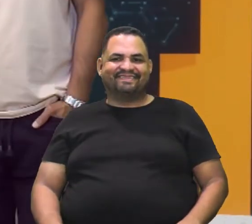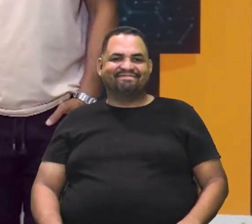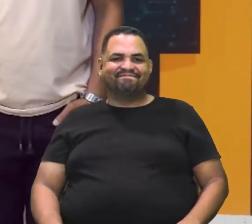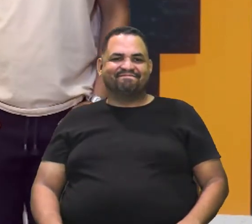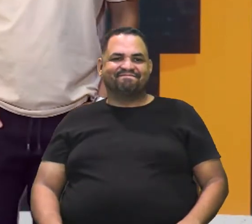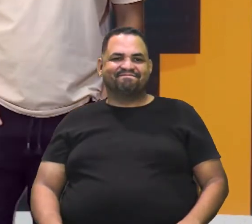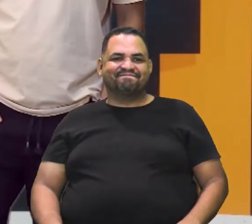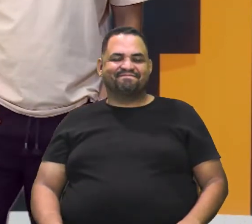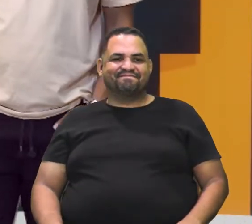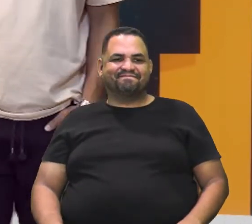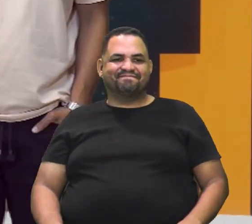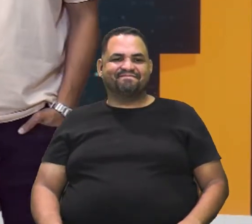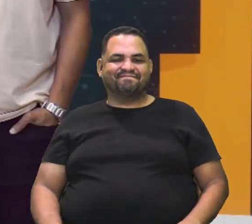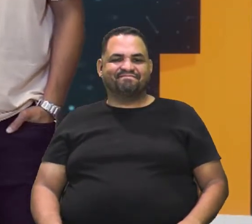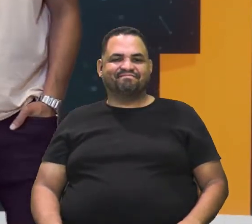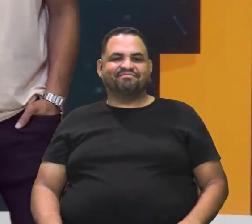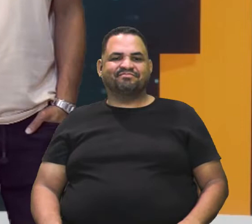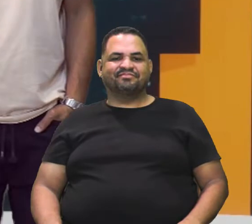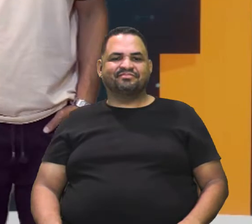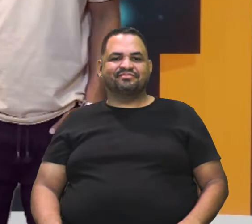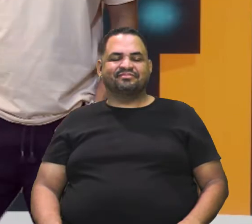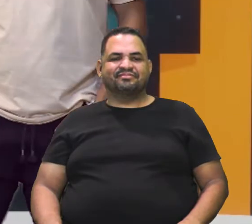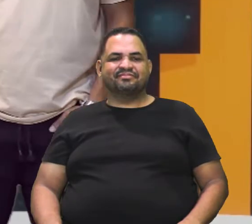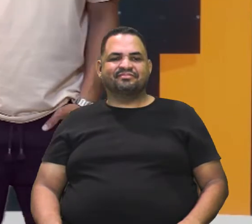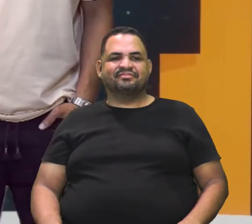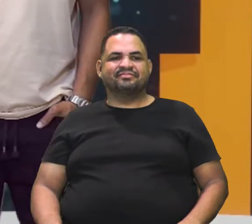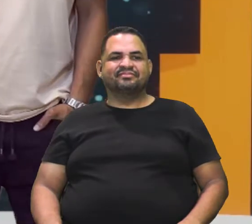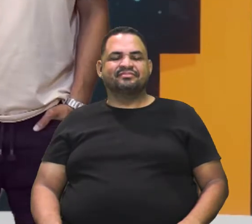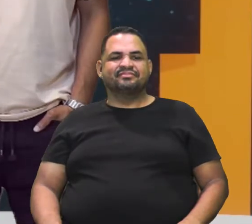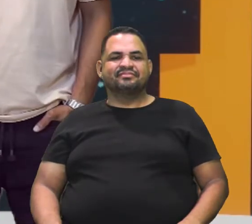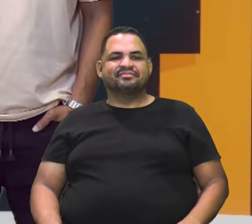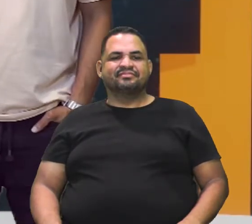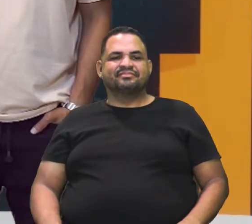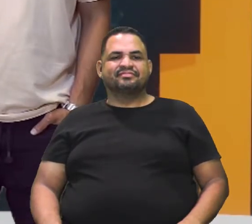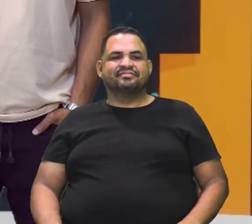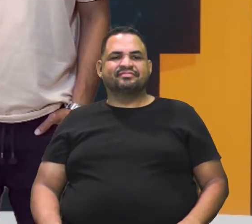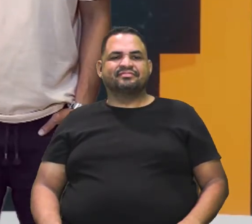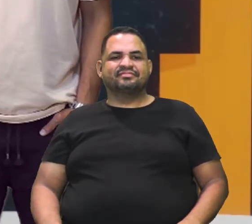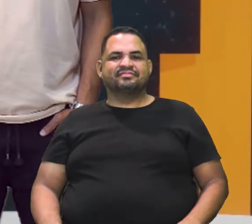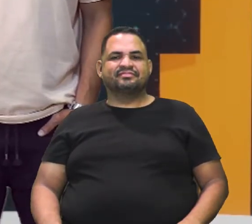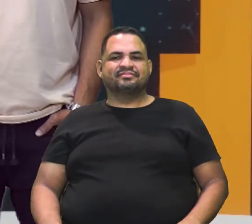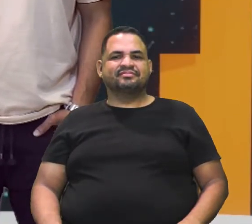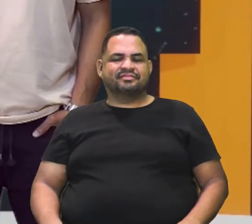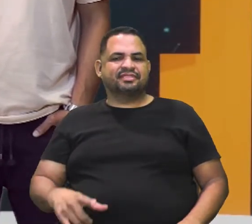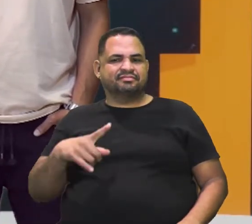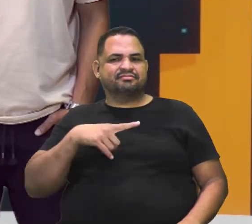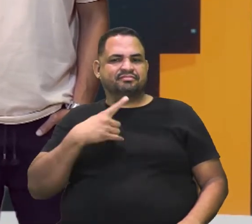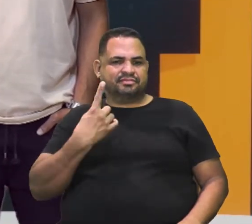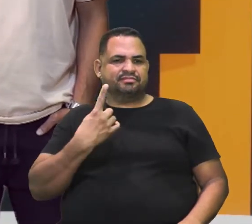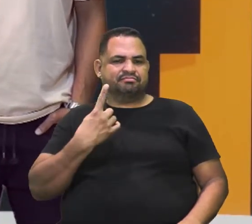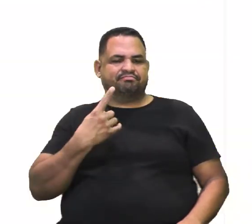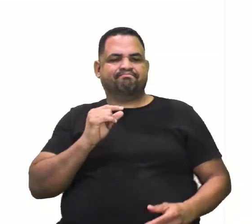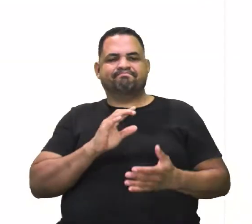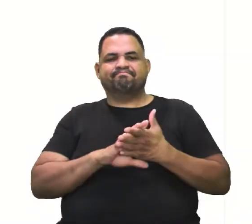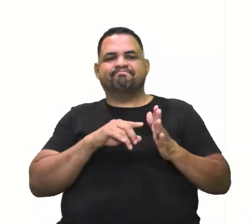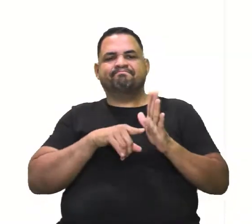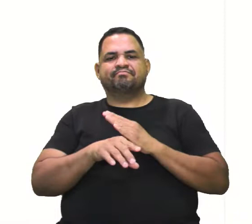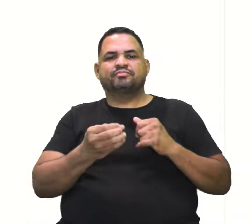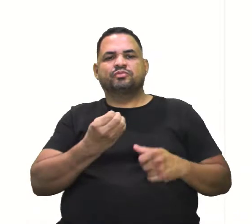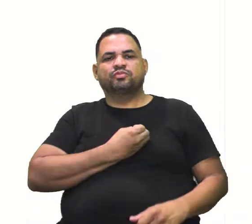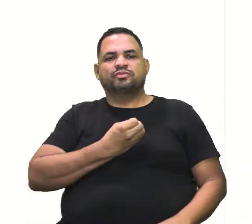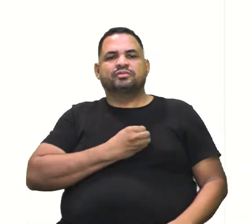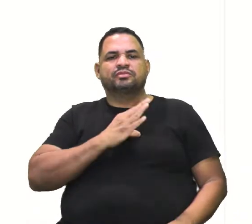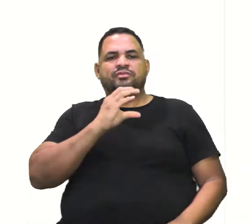né? Eu não sou desse tempo. Vamos lá, racional e real. Vamos lá, tem mais pergunta? Eu acho que tem mais uma, vamos lá?